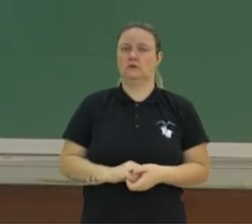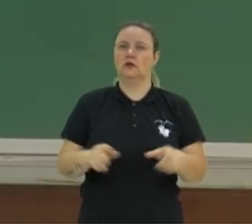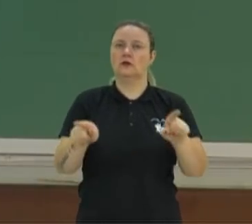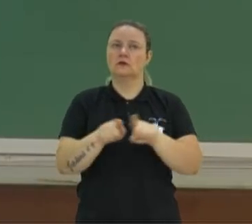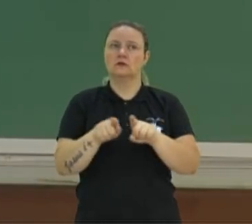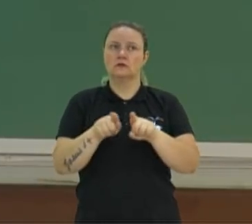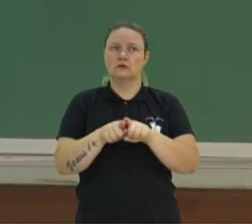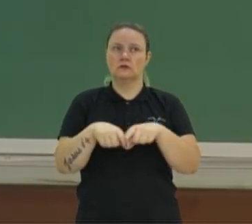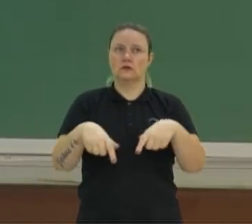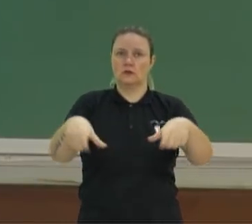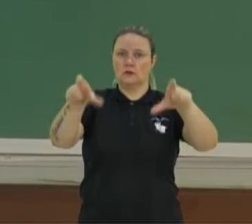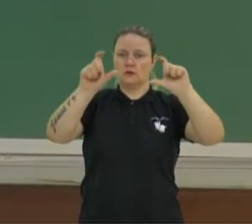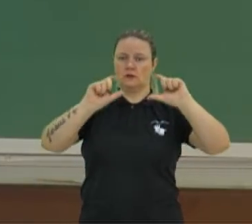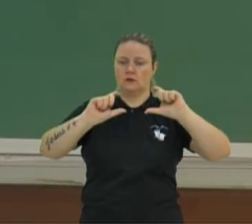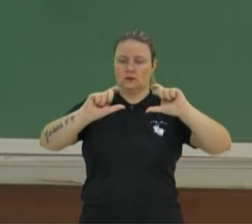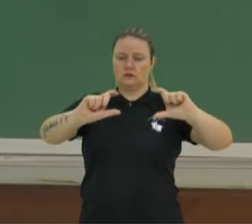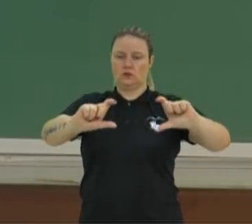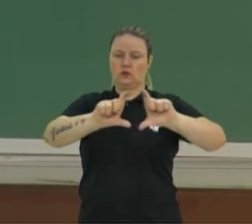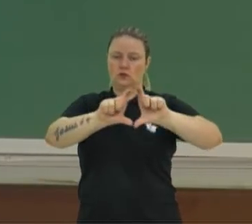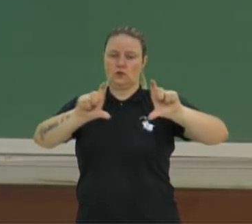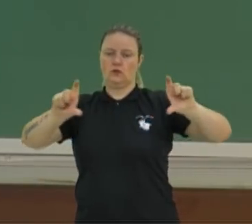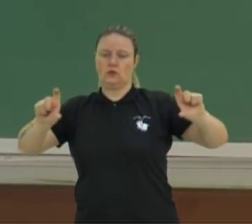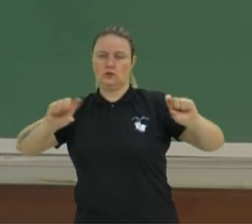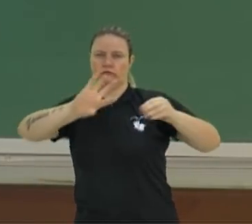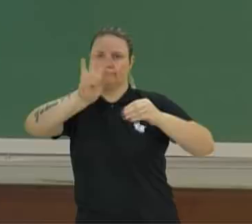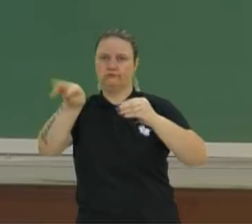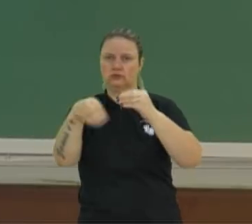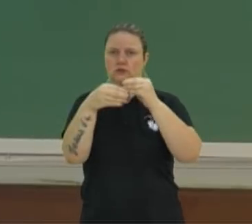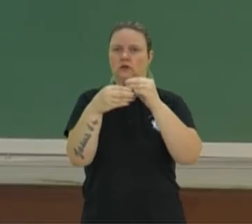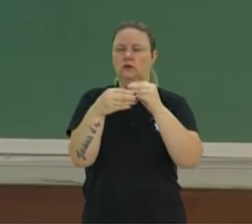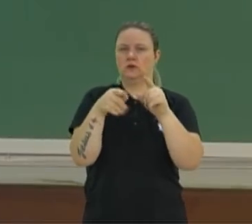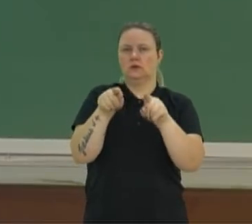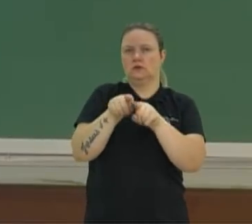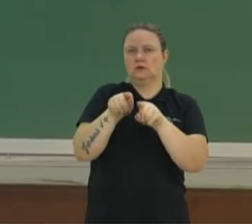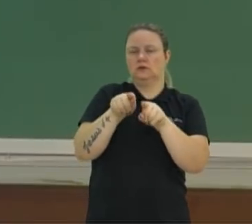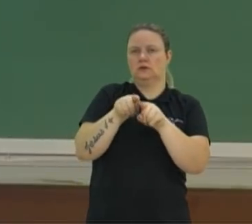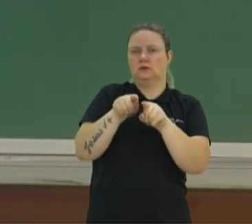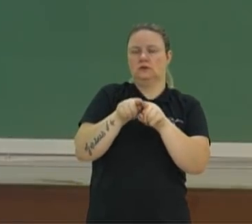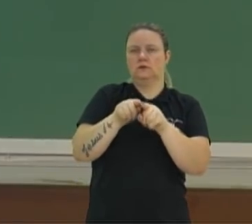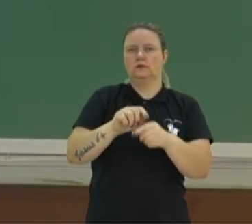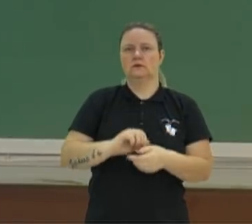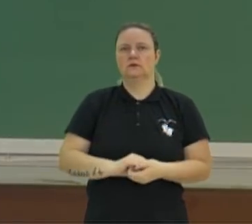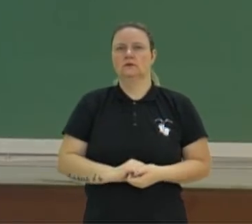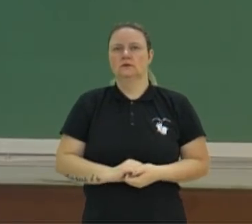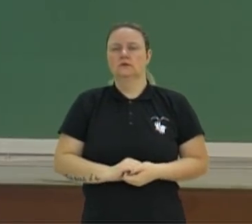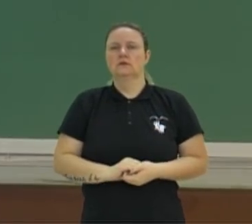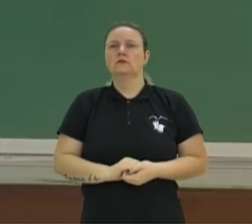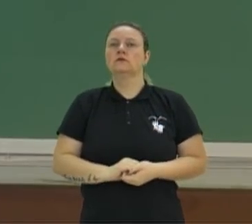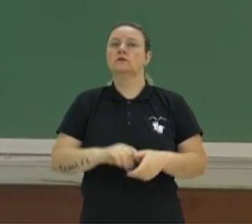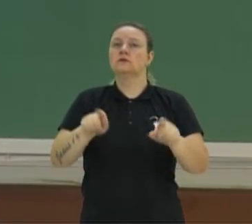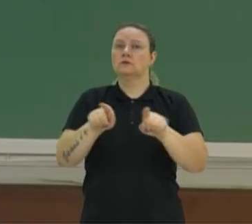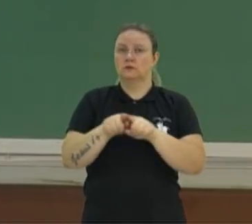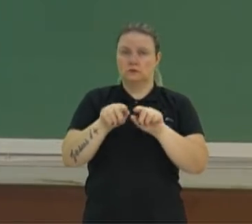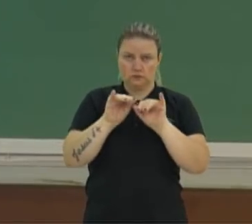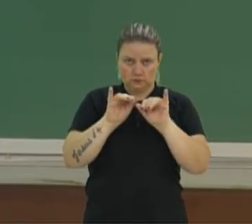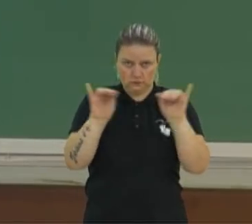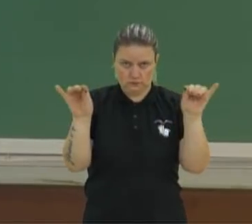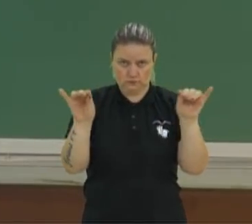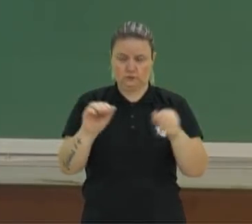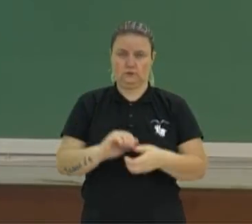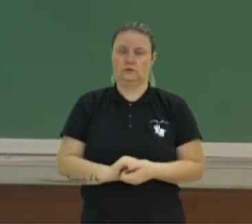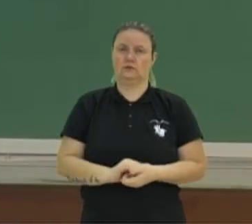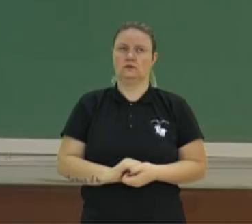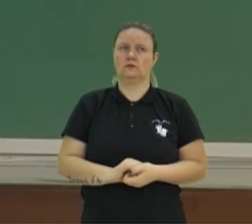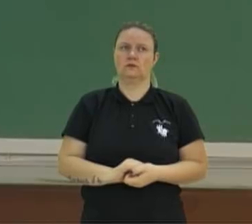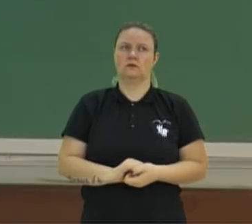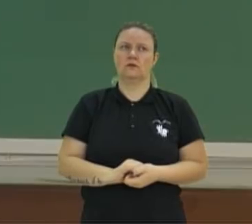fina o um indicativo da complementação, que nós temos na manchete. A